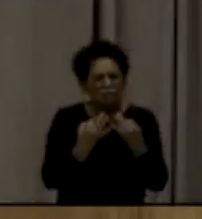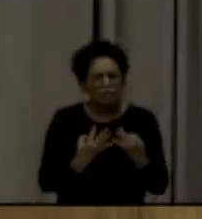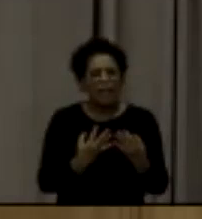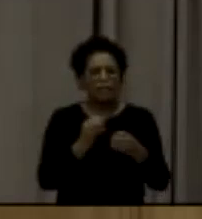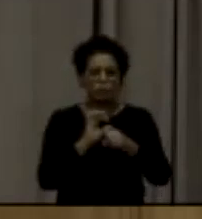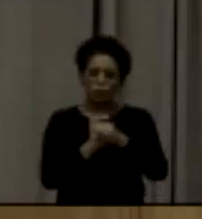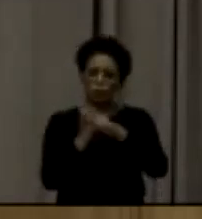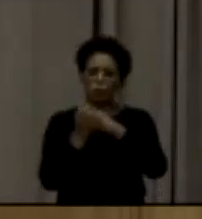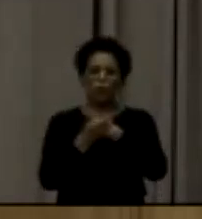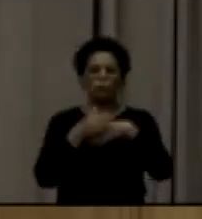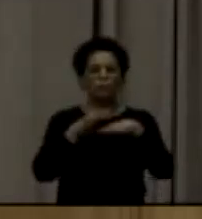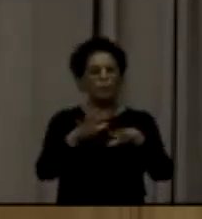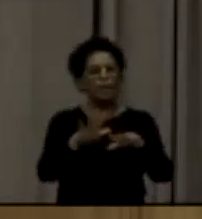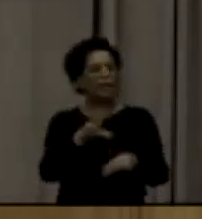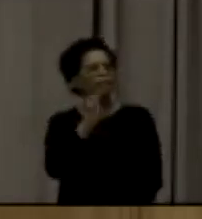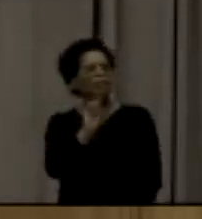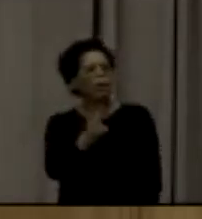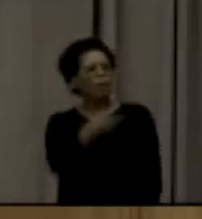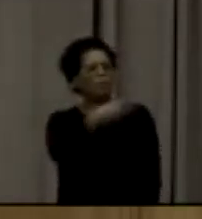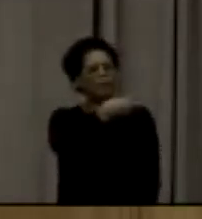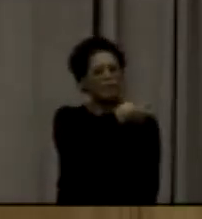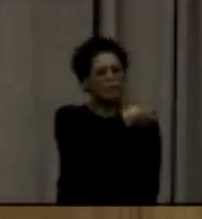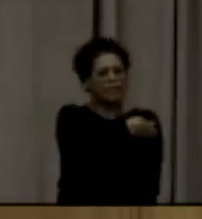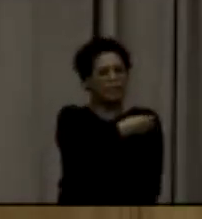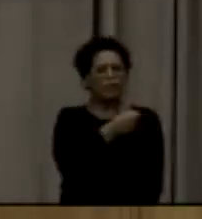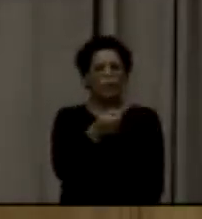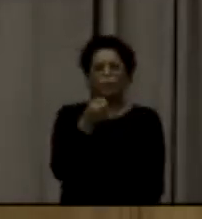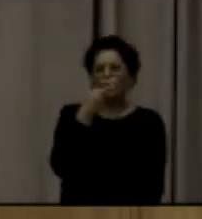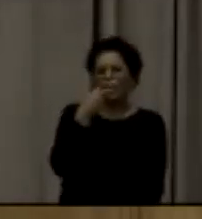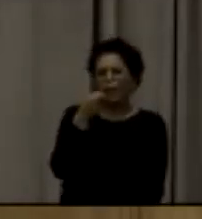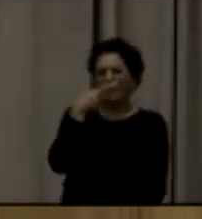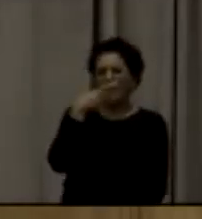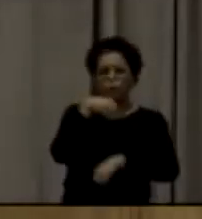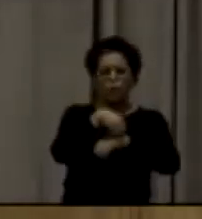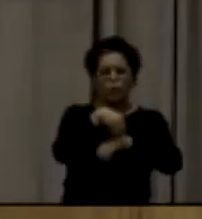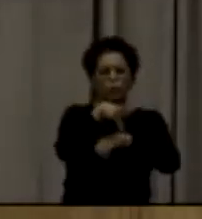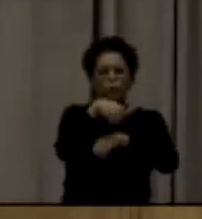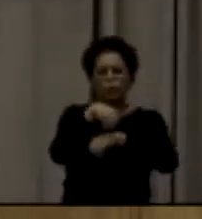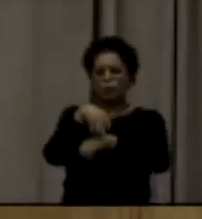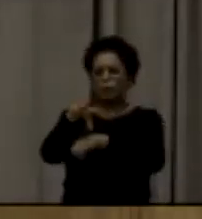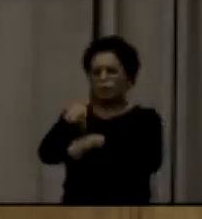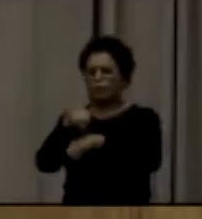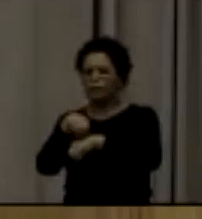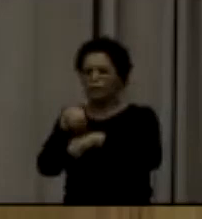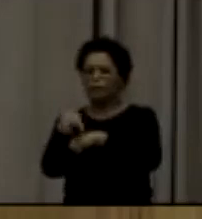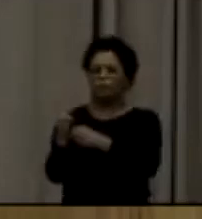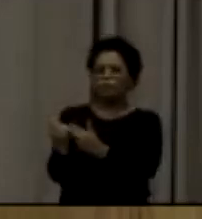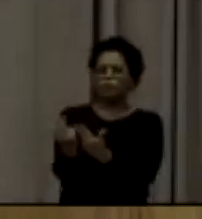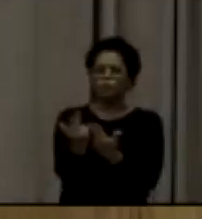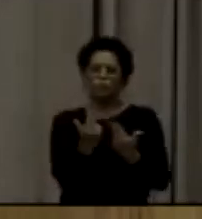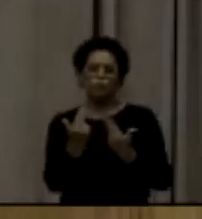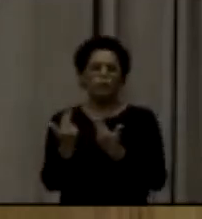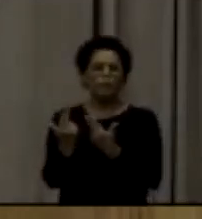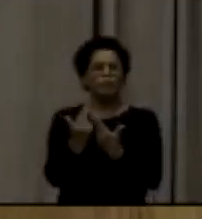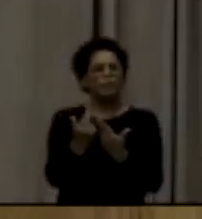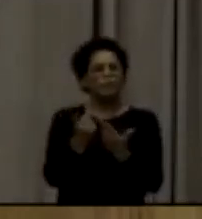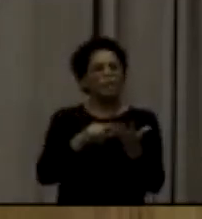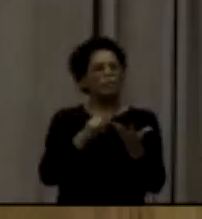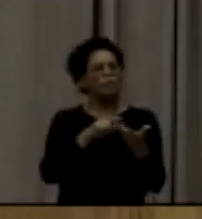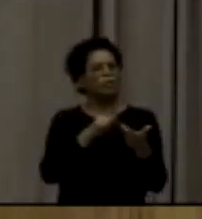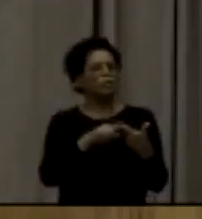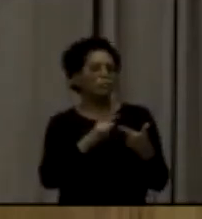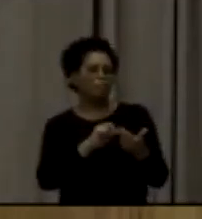pandemia, apenas como se as vacinas e os remédios e alguma distribuição mais equitativa através de mecanismos como o COVAX,